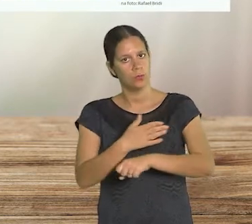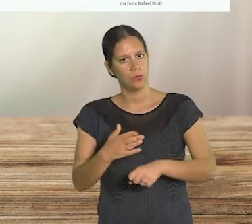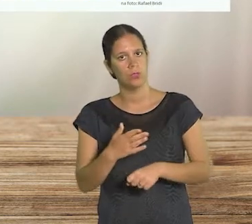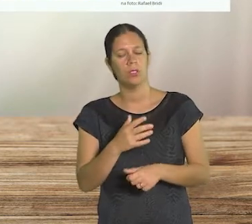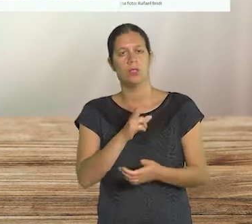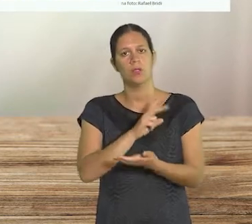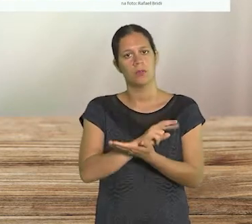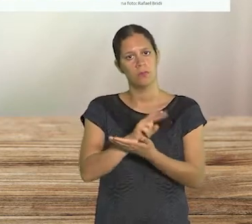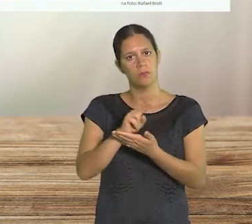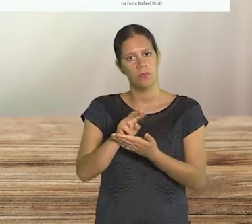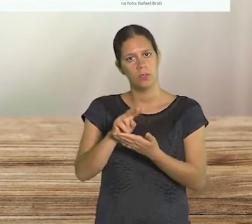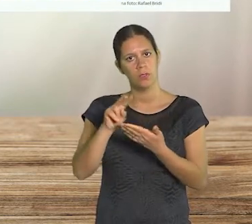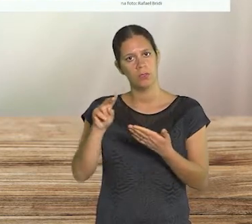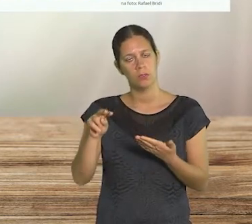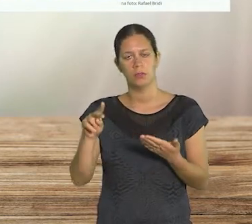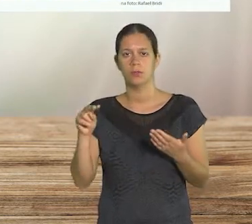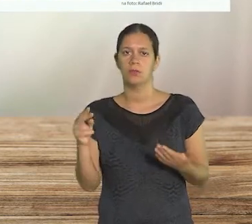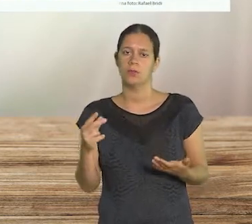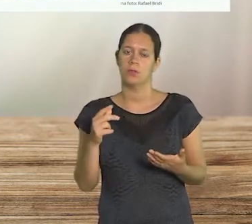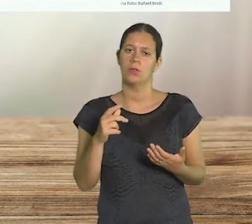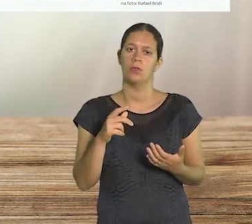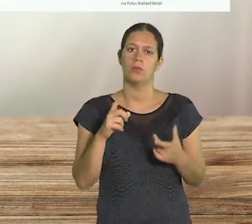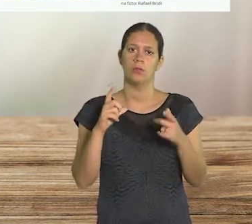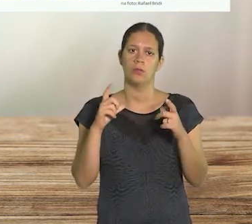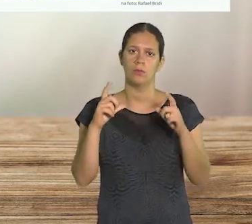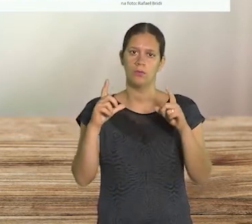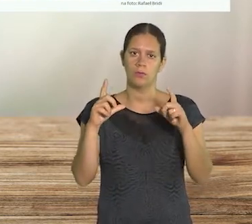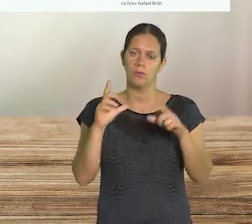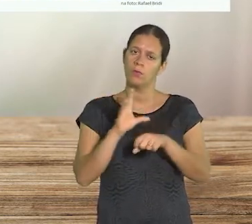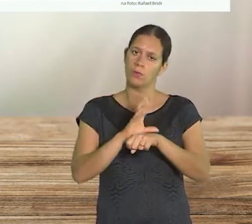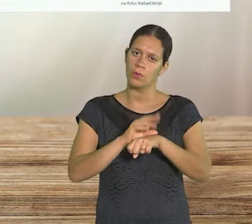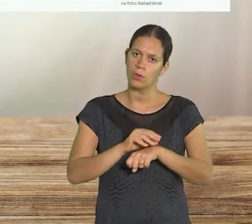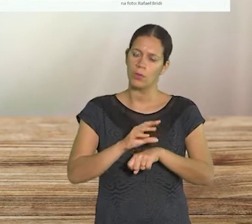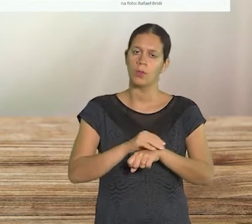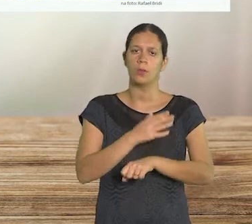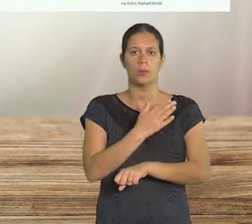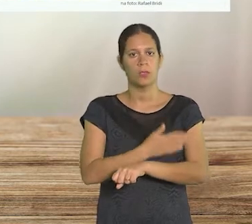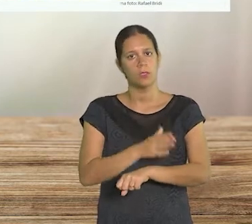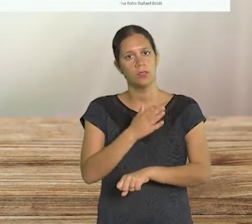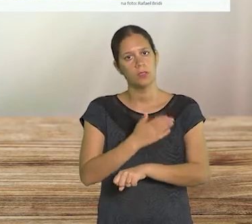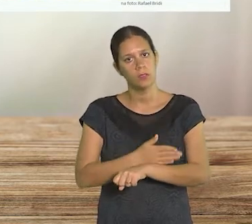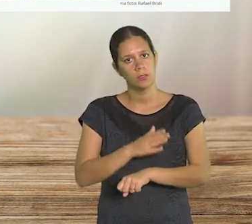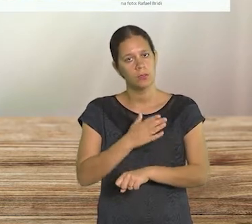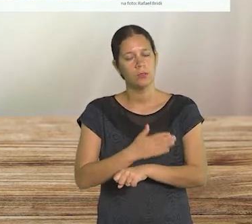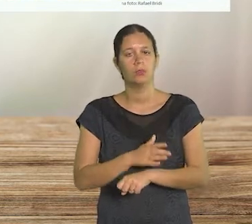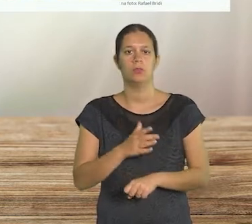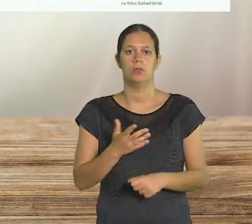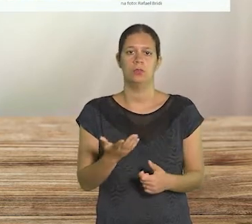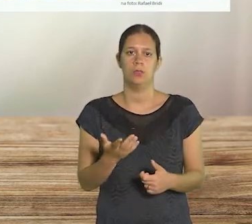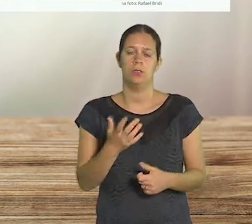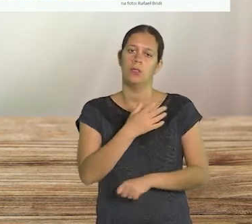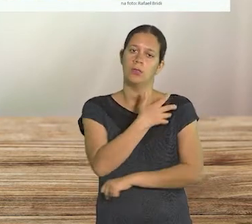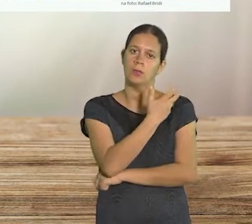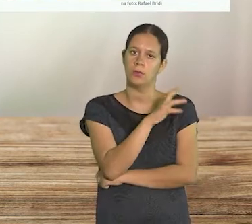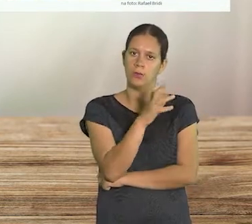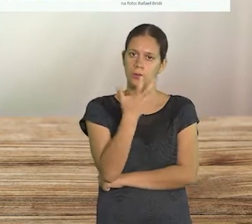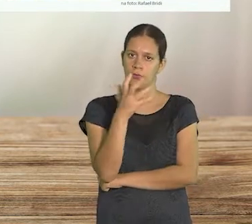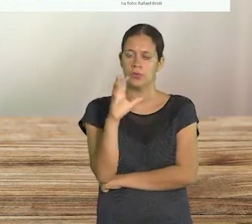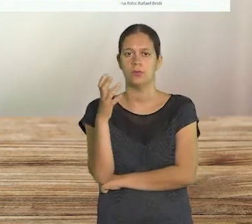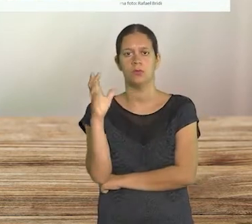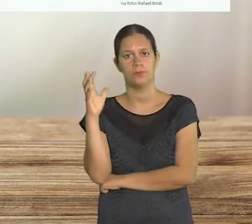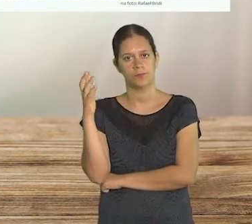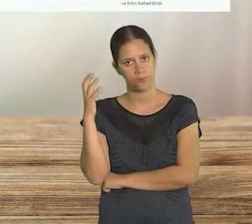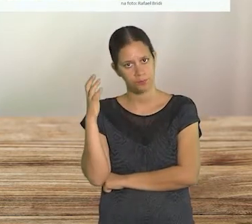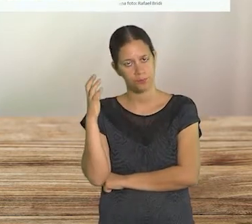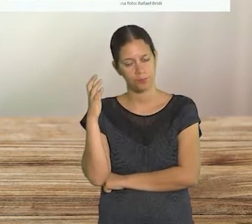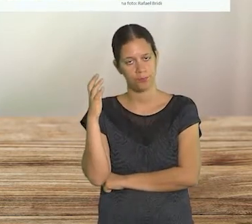ver várias imagens, várias fotos do pessoal praticando esse esporte, essa prática corporal de aventura no meio da natureza,